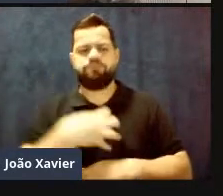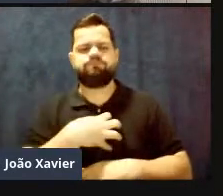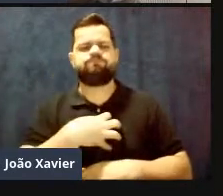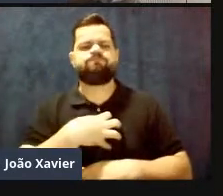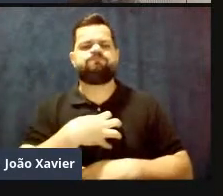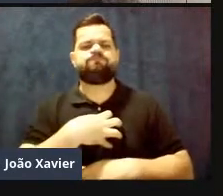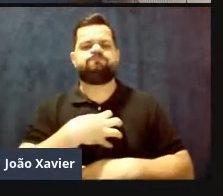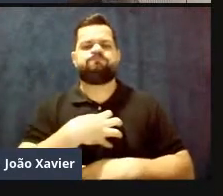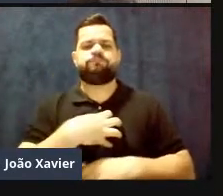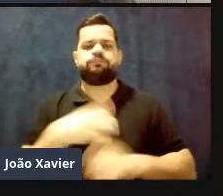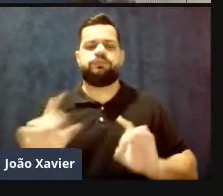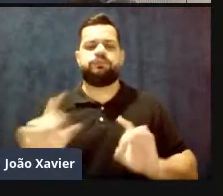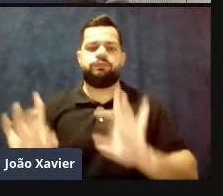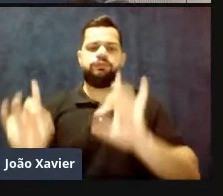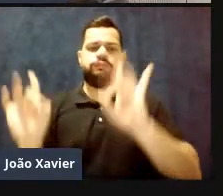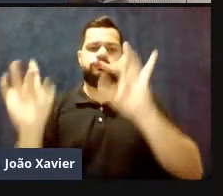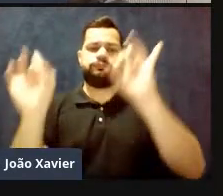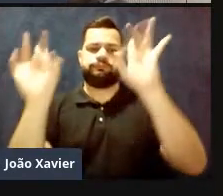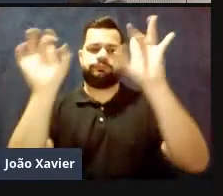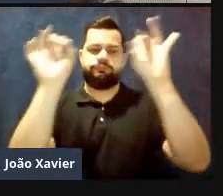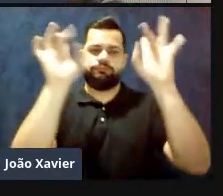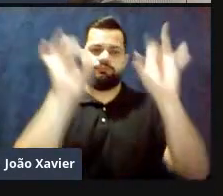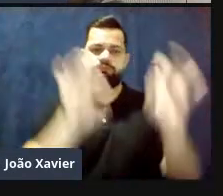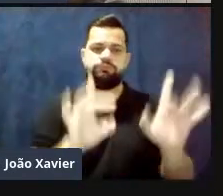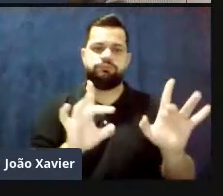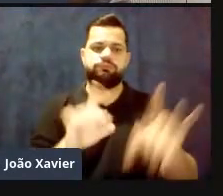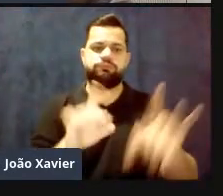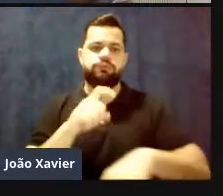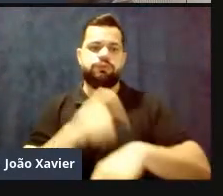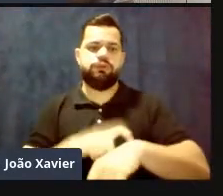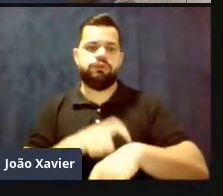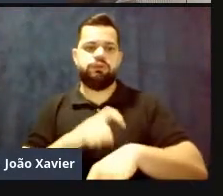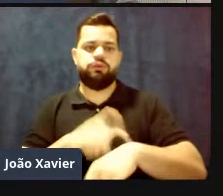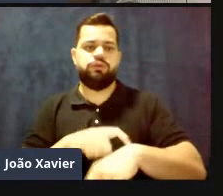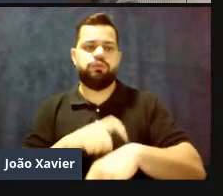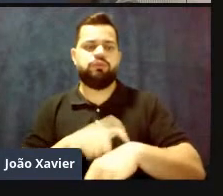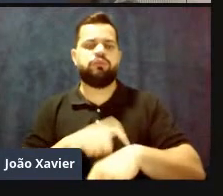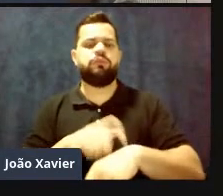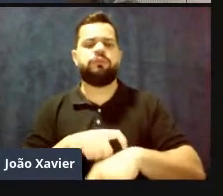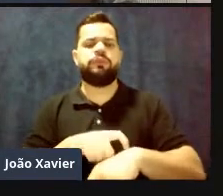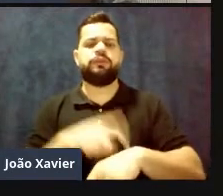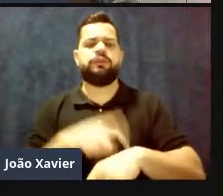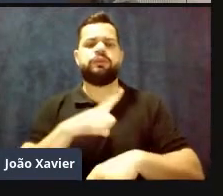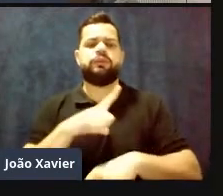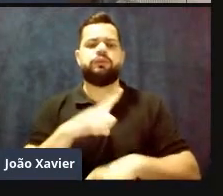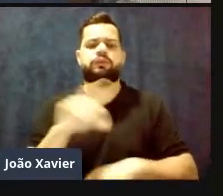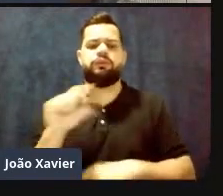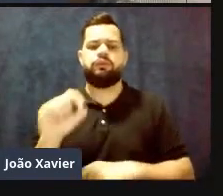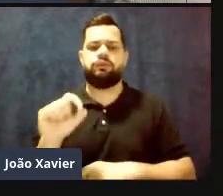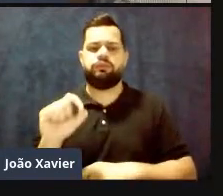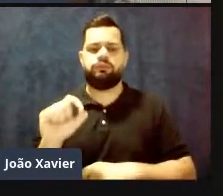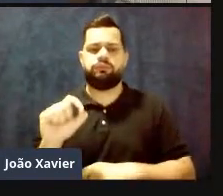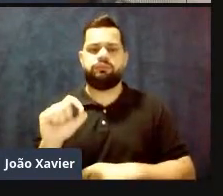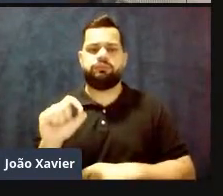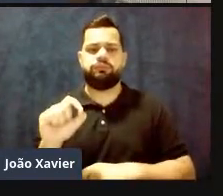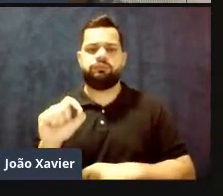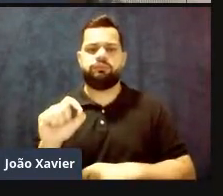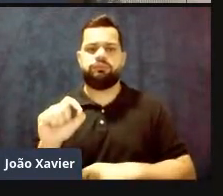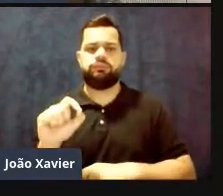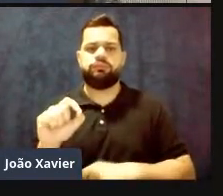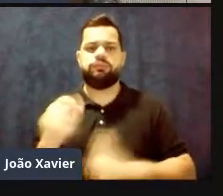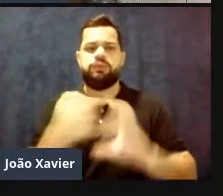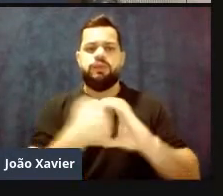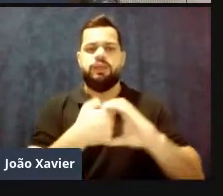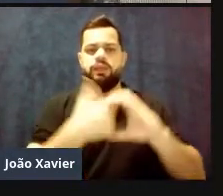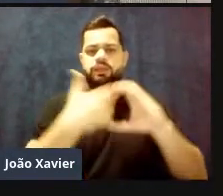envolvido. Né? O que a gente tem até o momento? Para fechar uma caracterização bem rápida de 2 minutos. Né? Nós temos, até o momento em que as dados foram